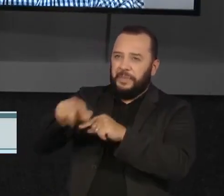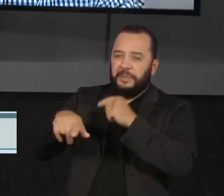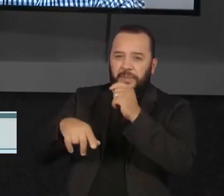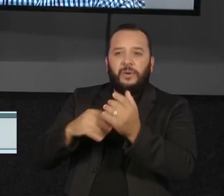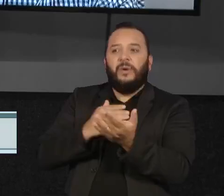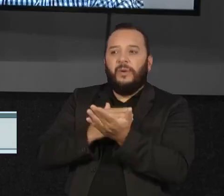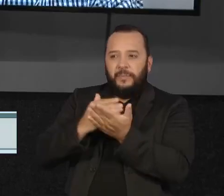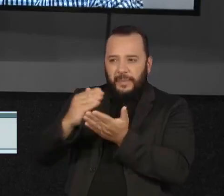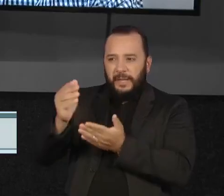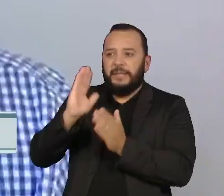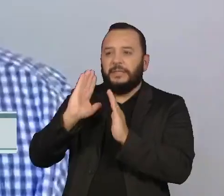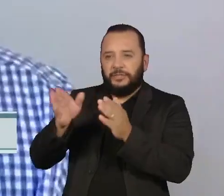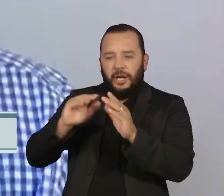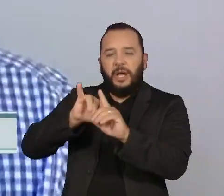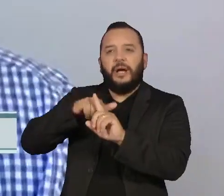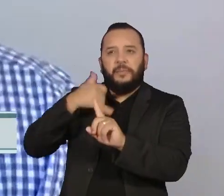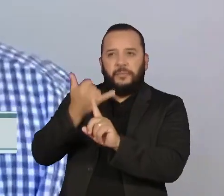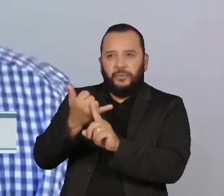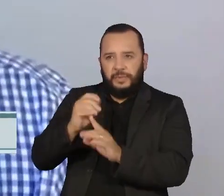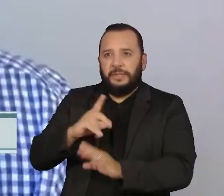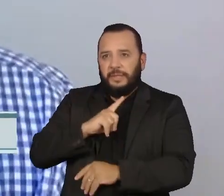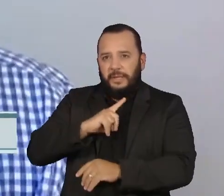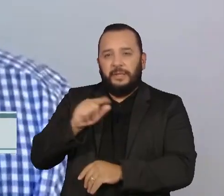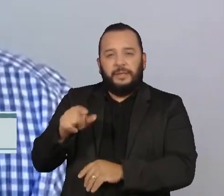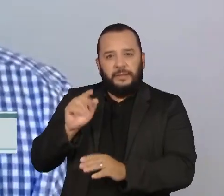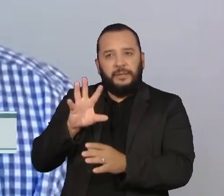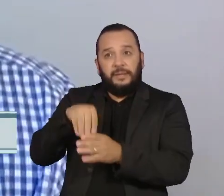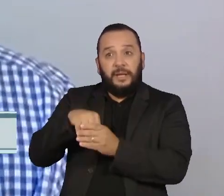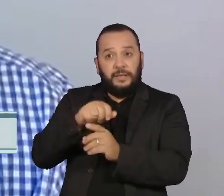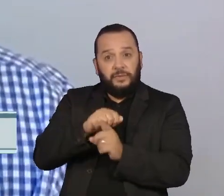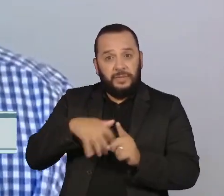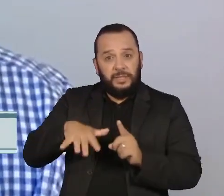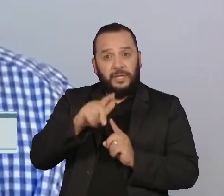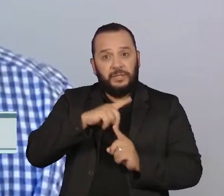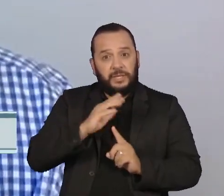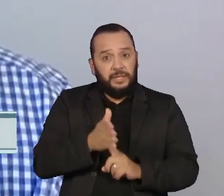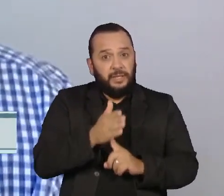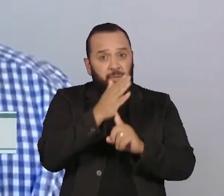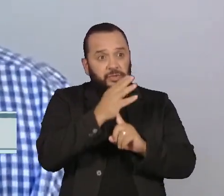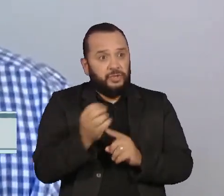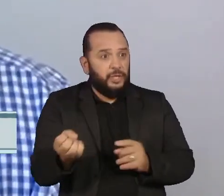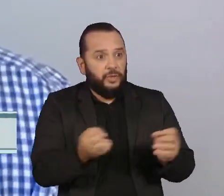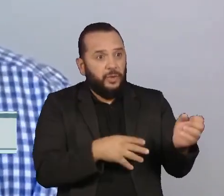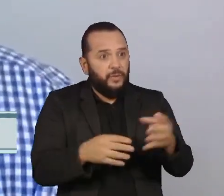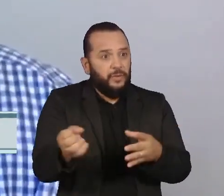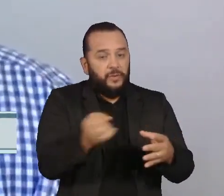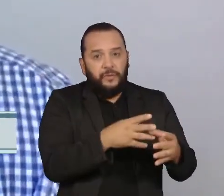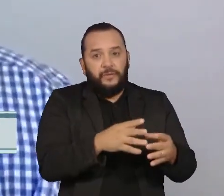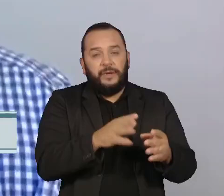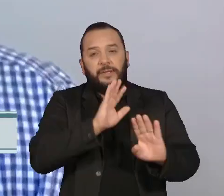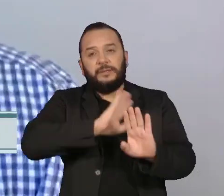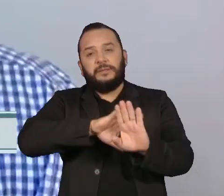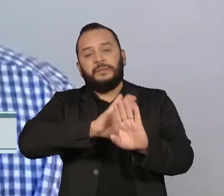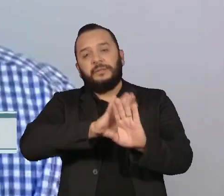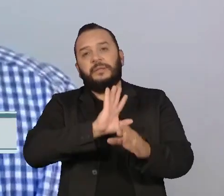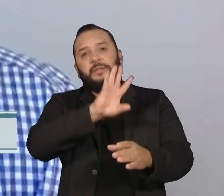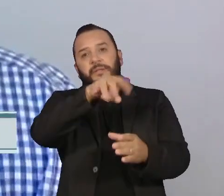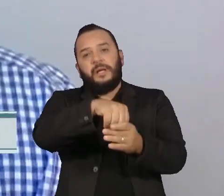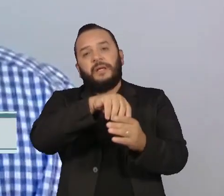inevitavelmente, novas ferramentas que surgem na sociedade, elas acabam, de certa